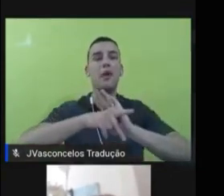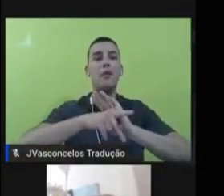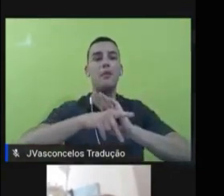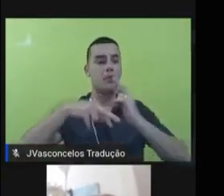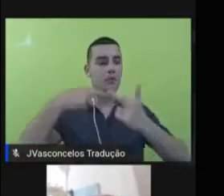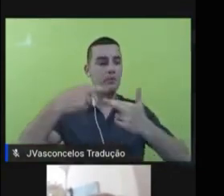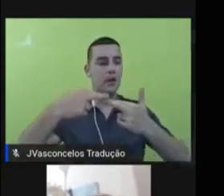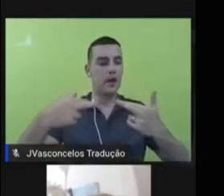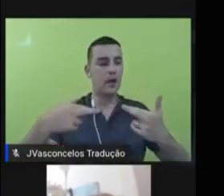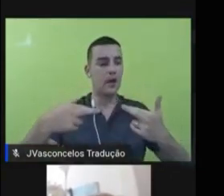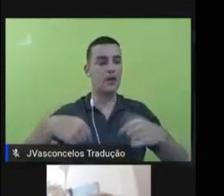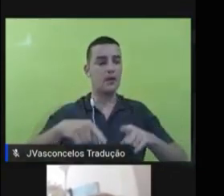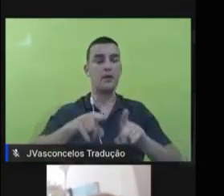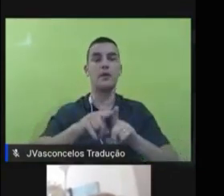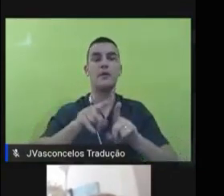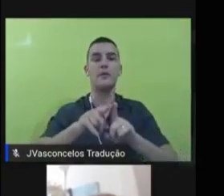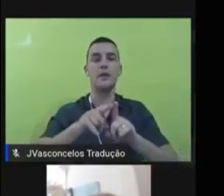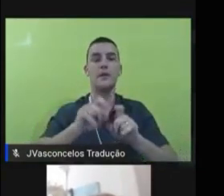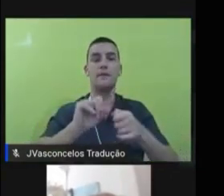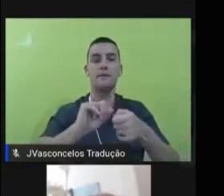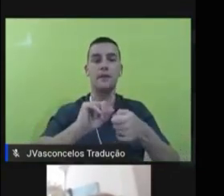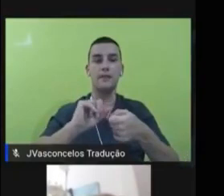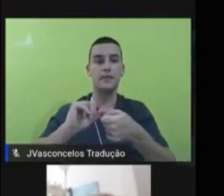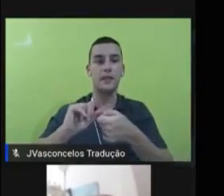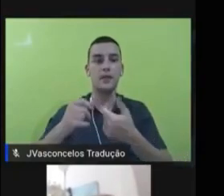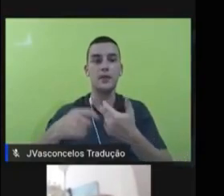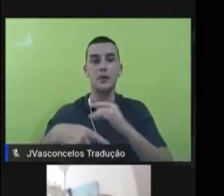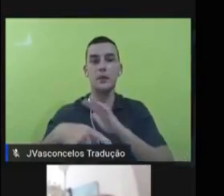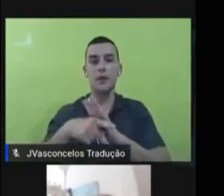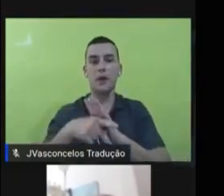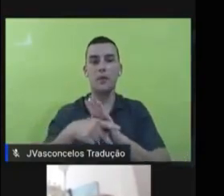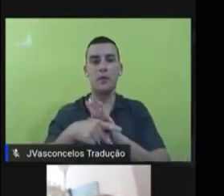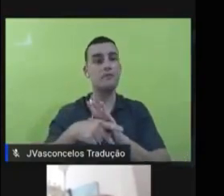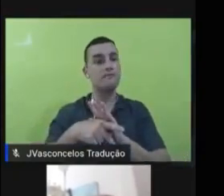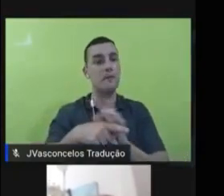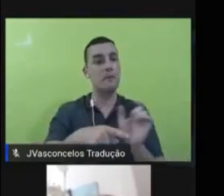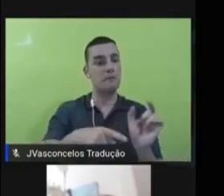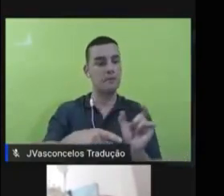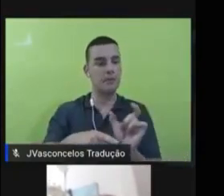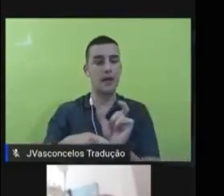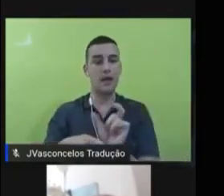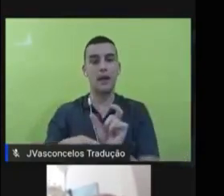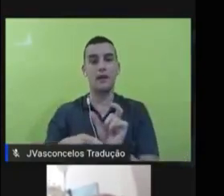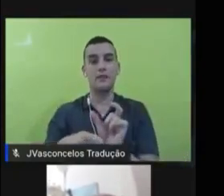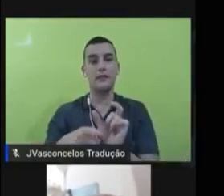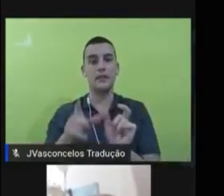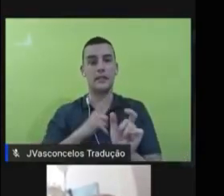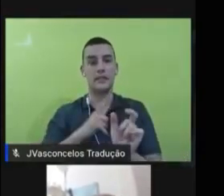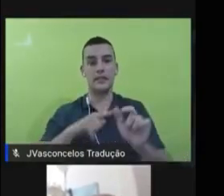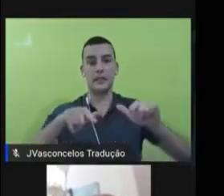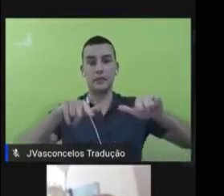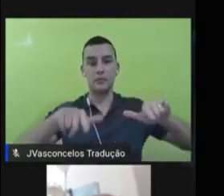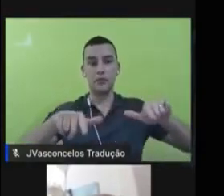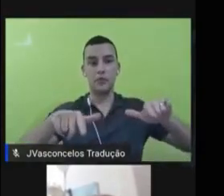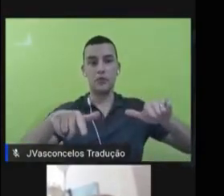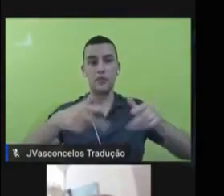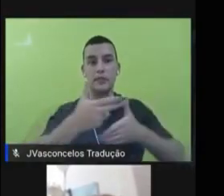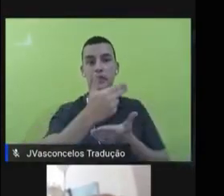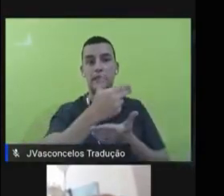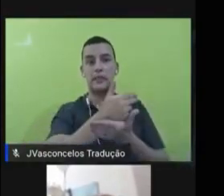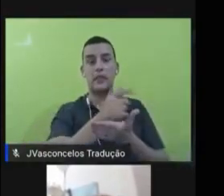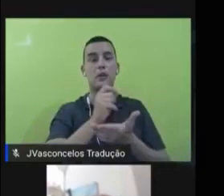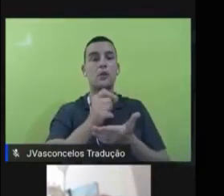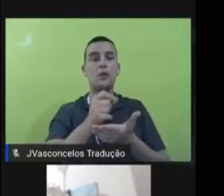construindo palavrinhas sobre o desenho de uma sopeira, né, uma xícara grande,